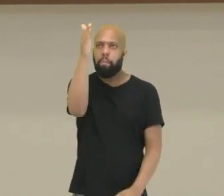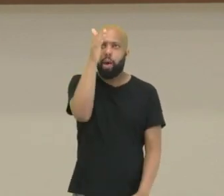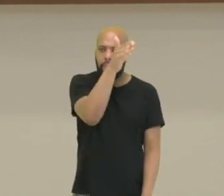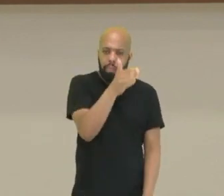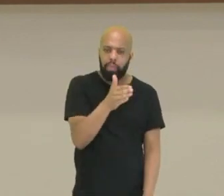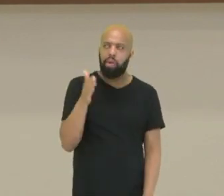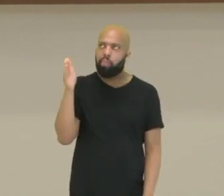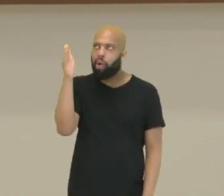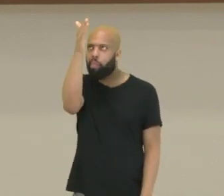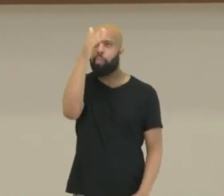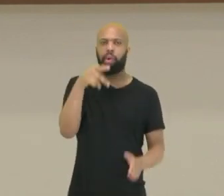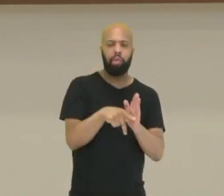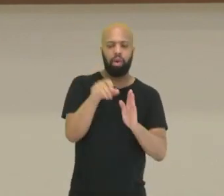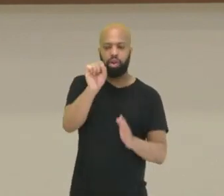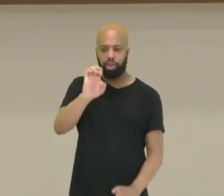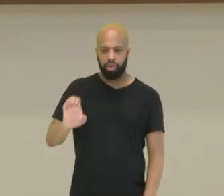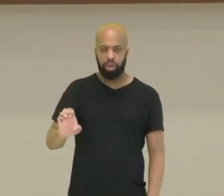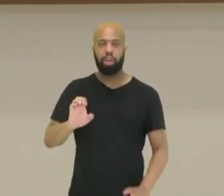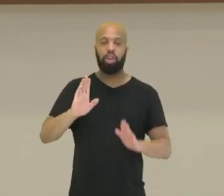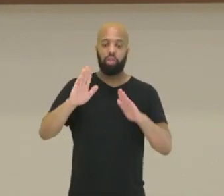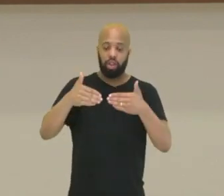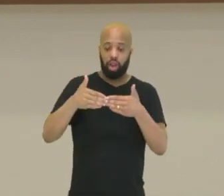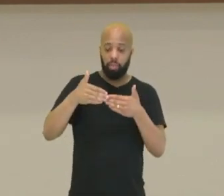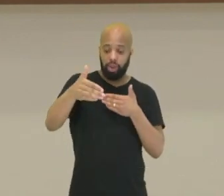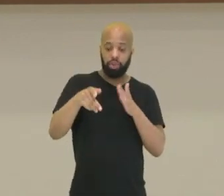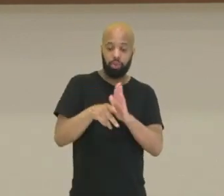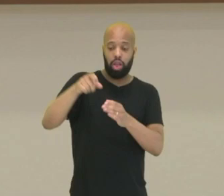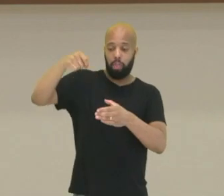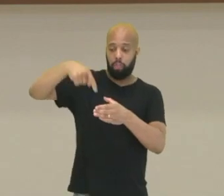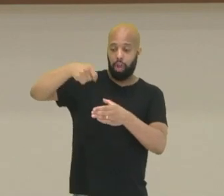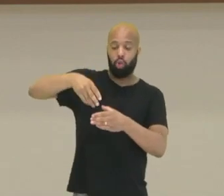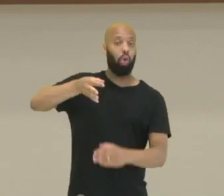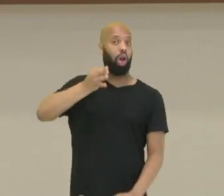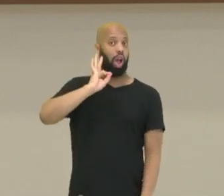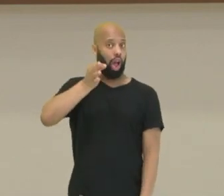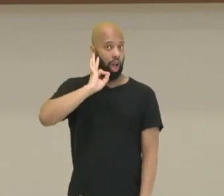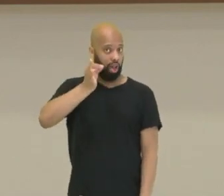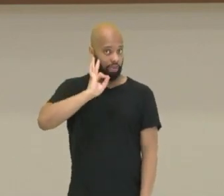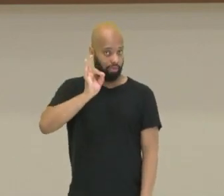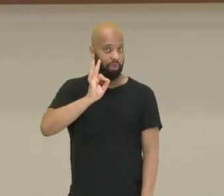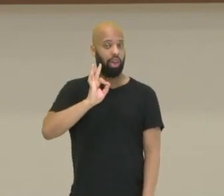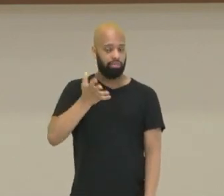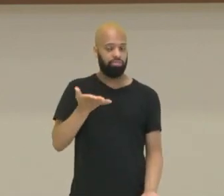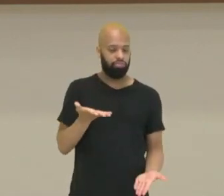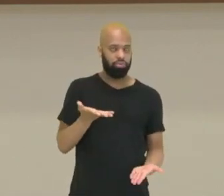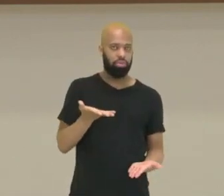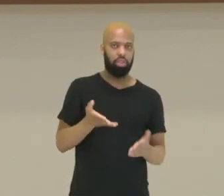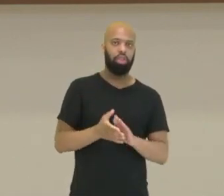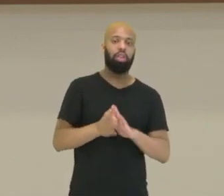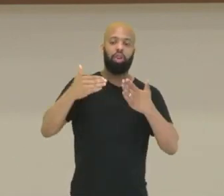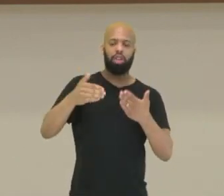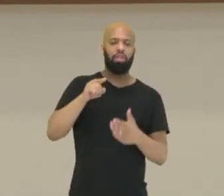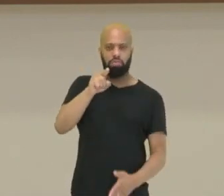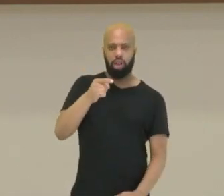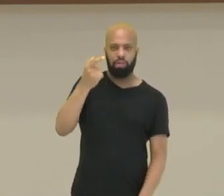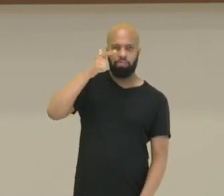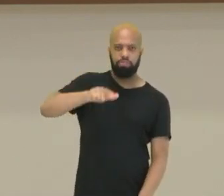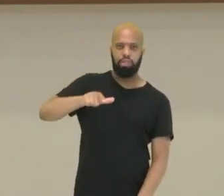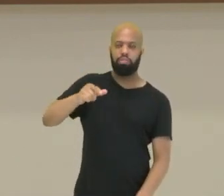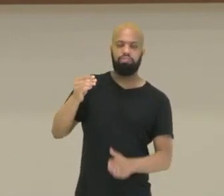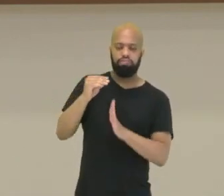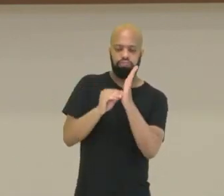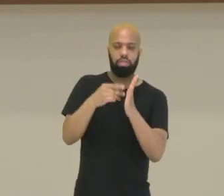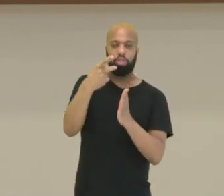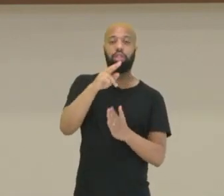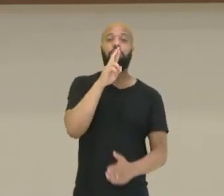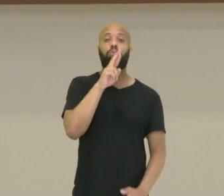né, da região Sudeste a partir do cultivo do café, da atividade da cafeicultura. Então como vocês poderiam colocar